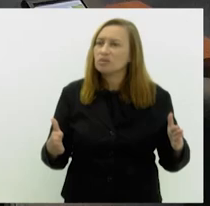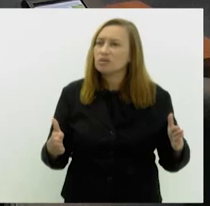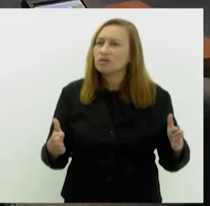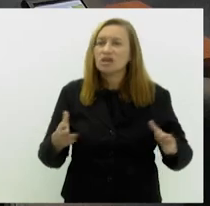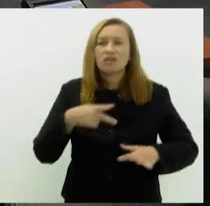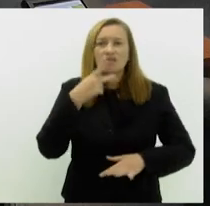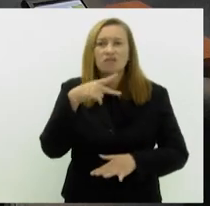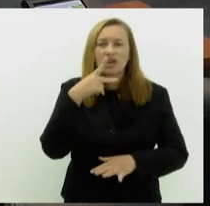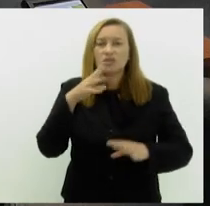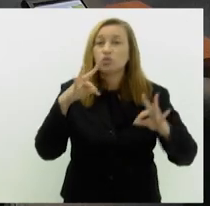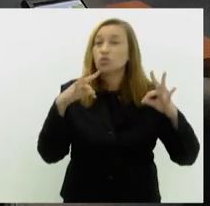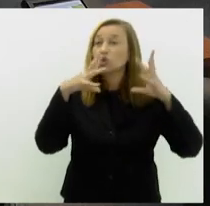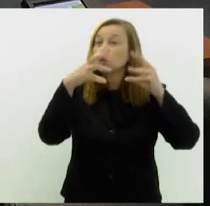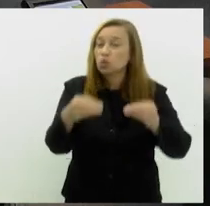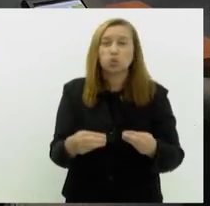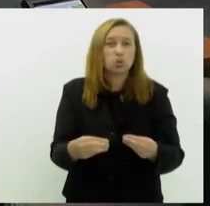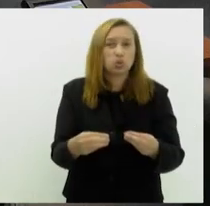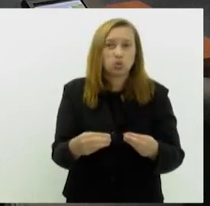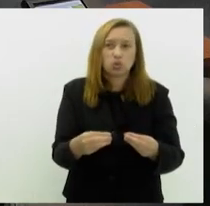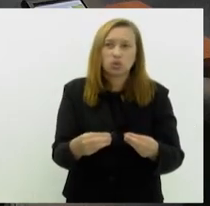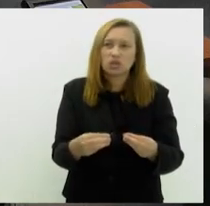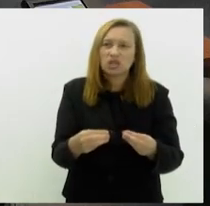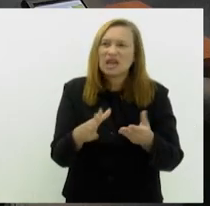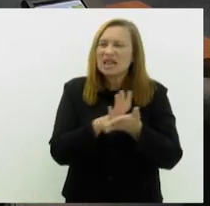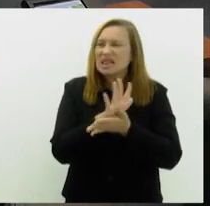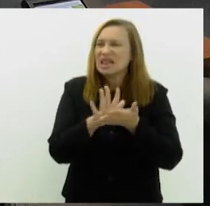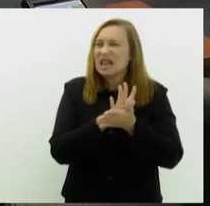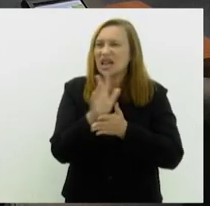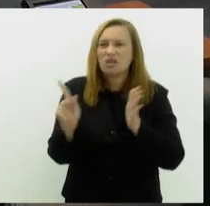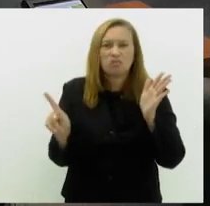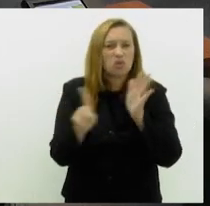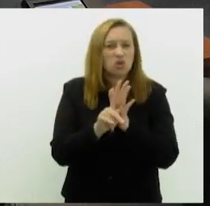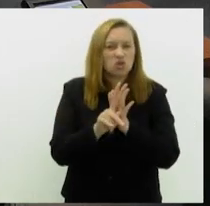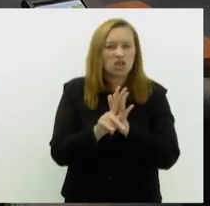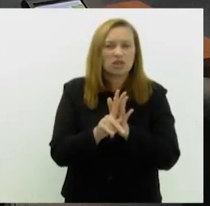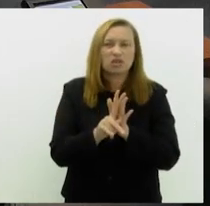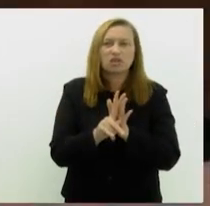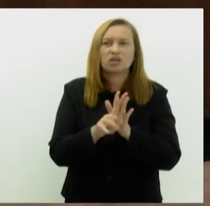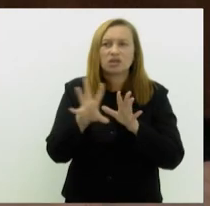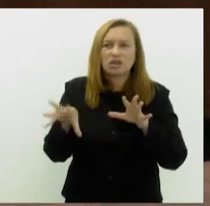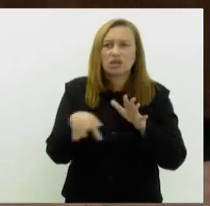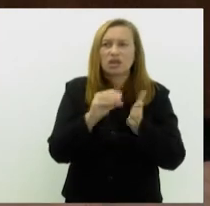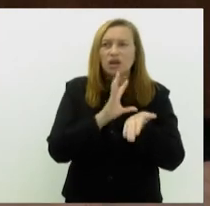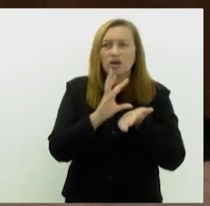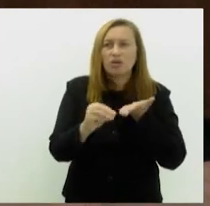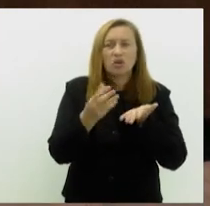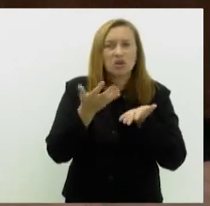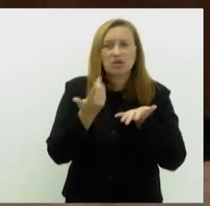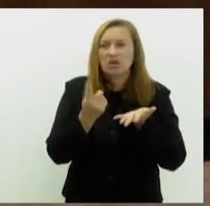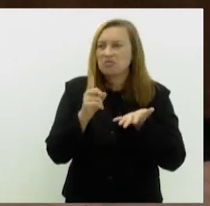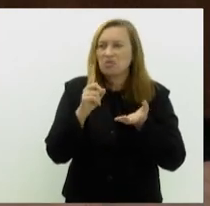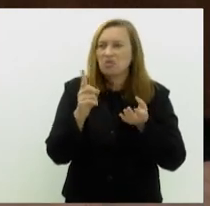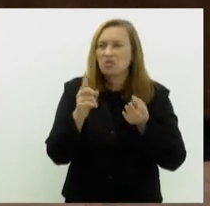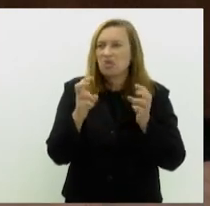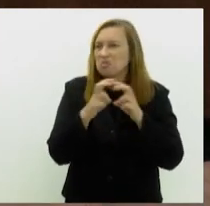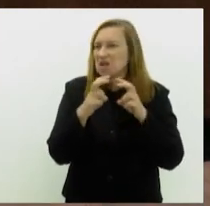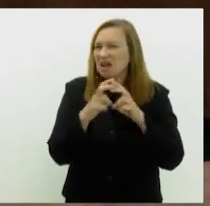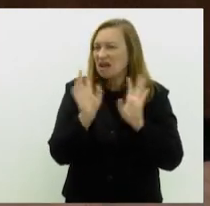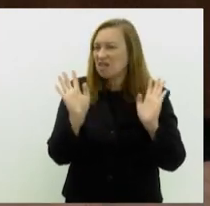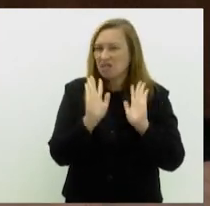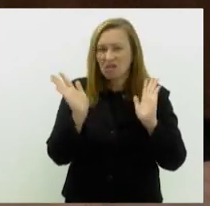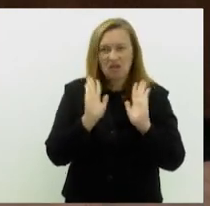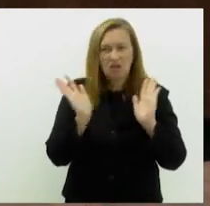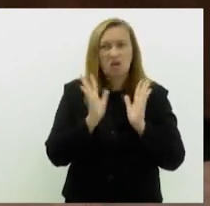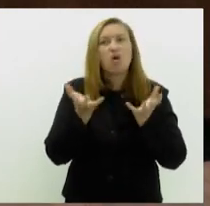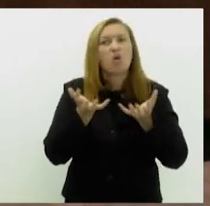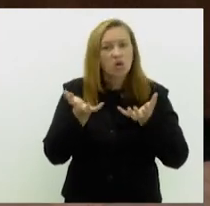falando sobre tudo, nem nada sobre os projetos em pauta. Eu estou só dizendo, senhora, eu já não vou brigar com ninguém por causa disso,